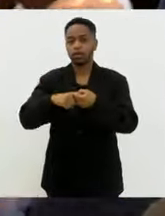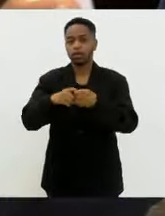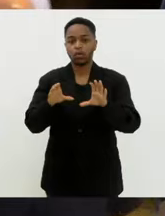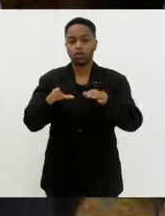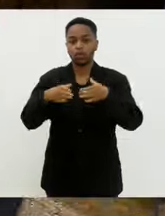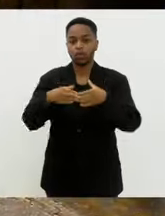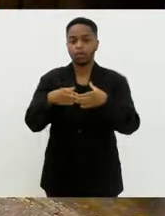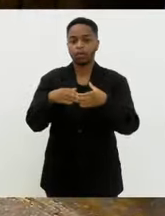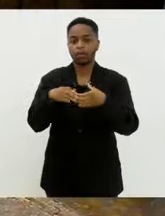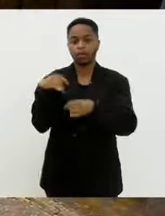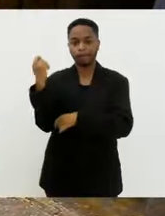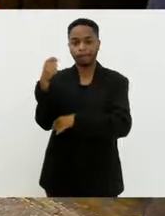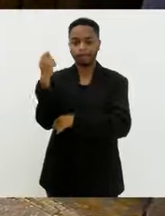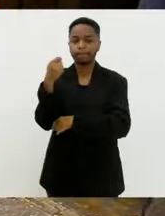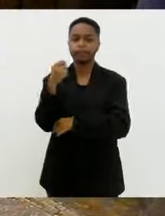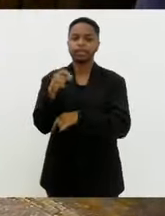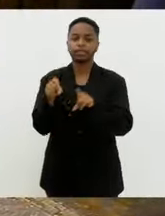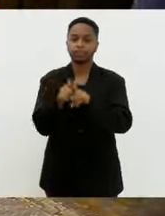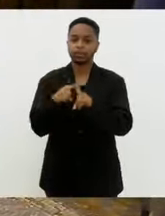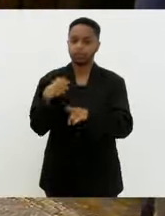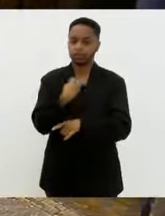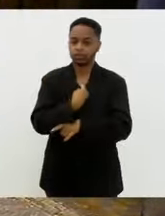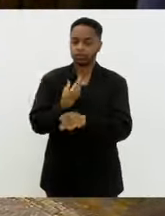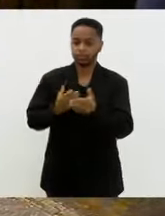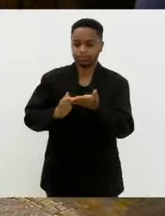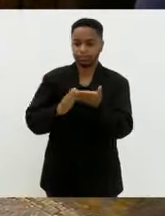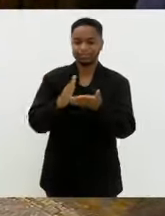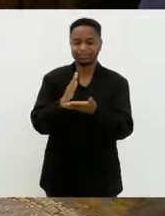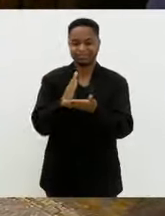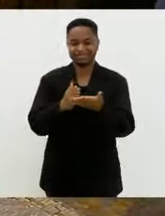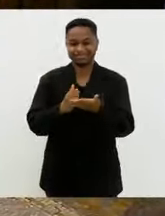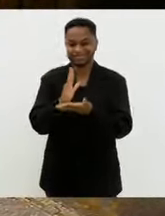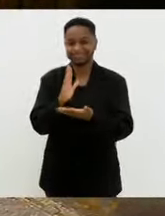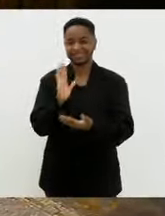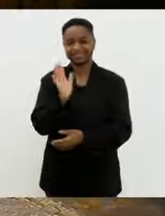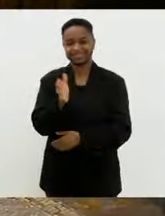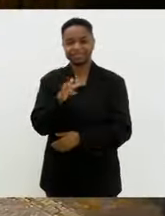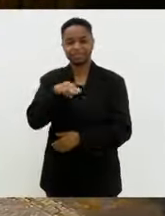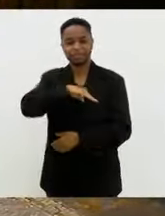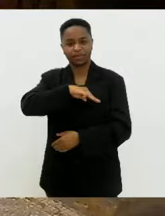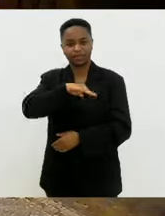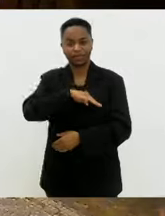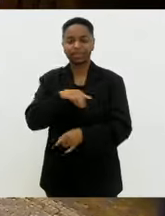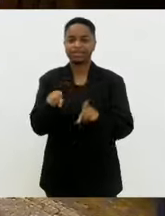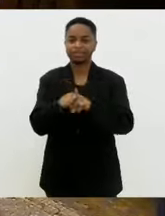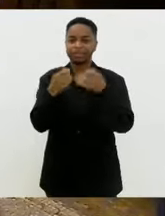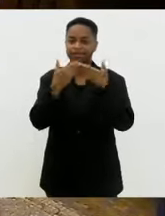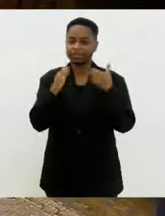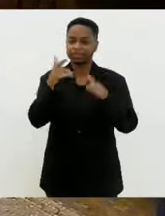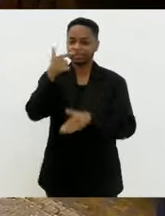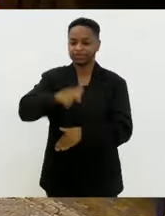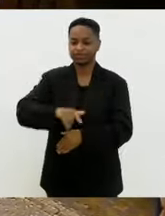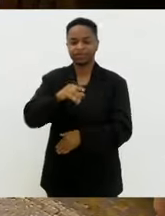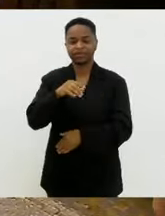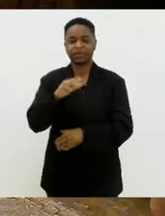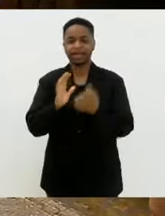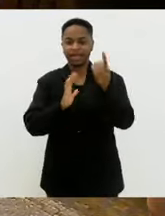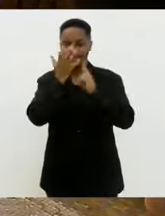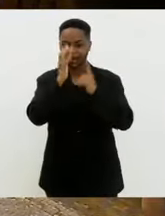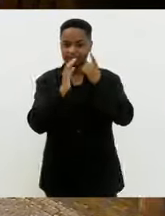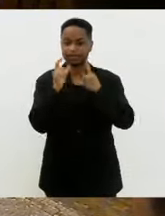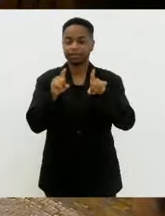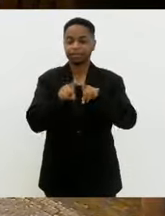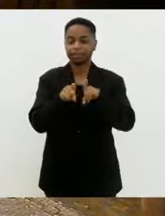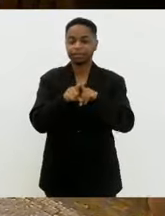já aprovamos lá em Madureira, voltará a Banda de Madureira abrindo o Carnaval. Então é uma coisa maravilhosa, porque